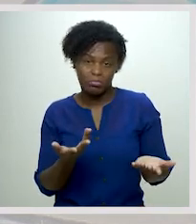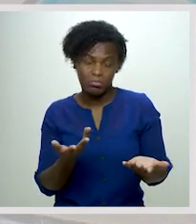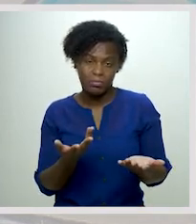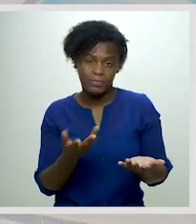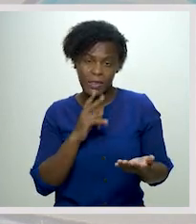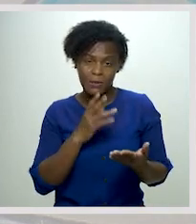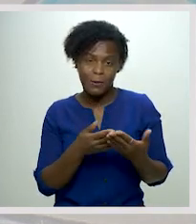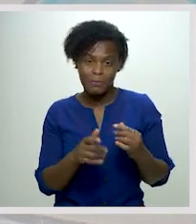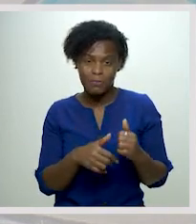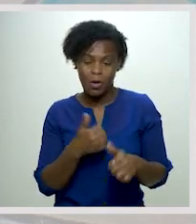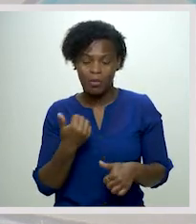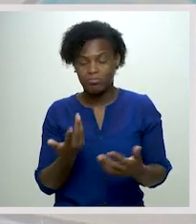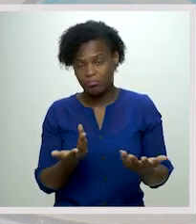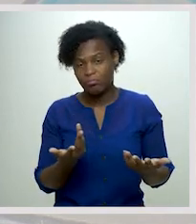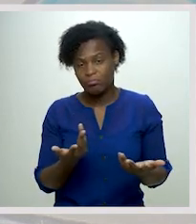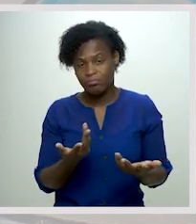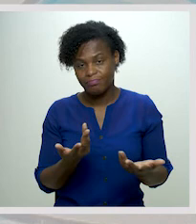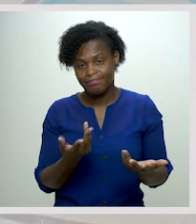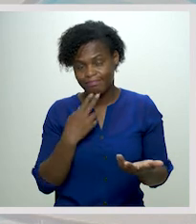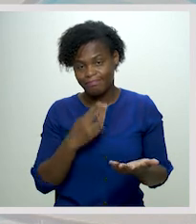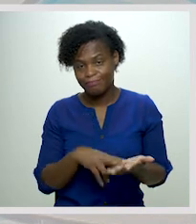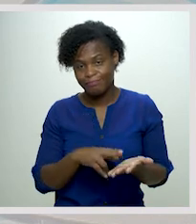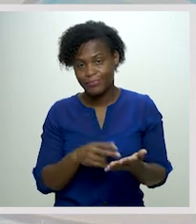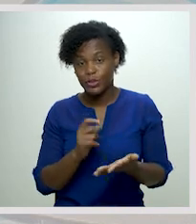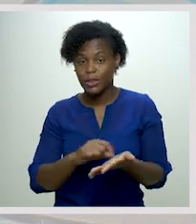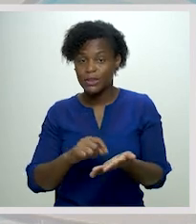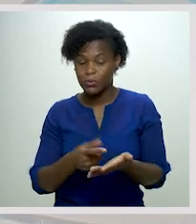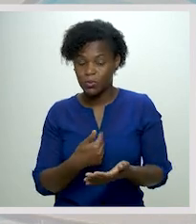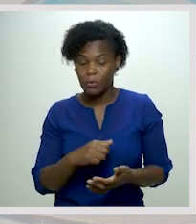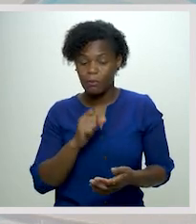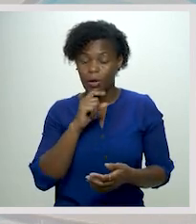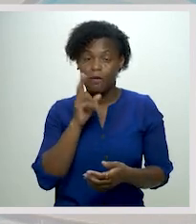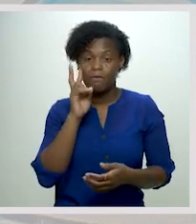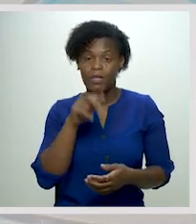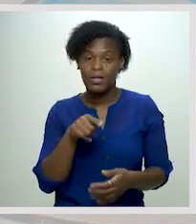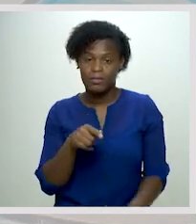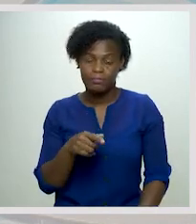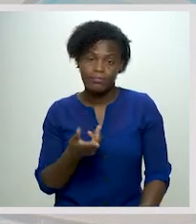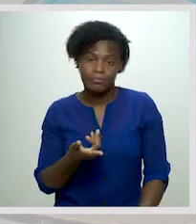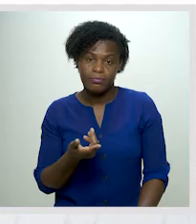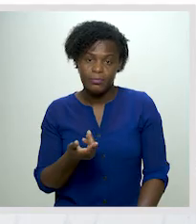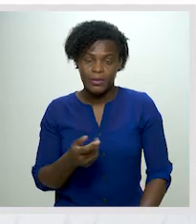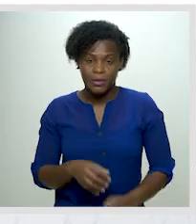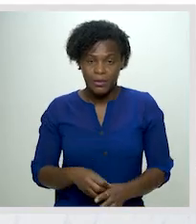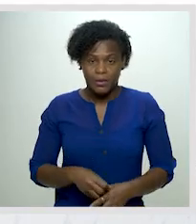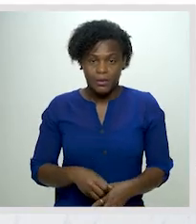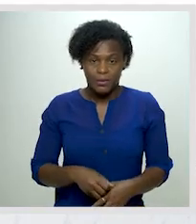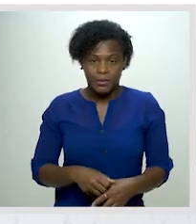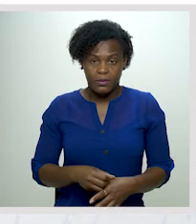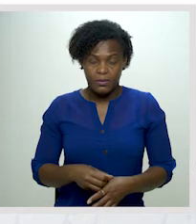estudar, respostas mais concretas do nosso exercício. Como podemos constatar aqui,